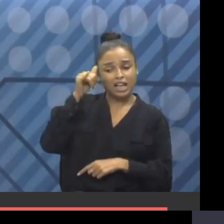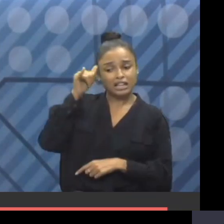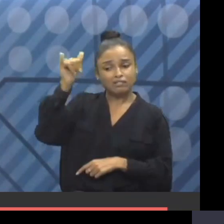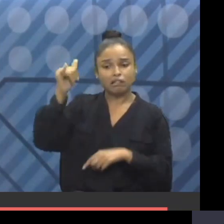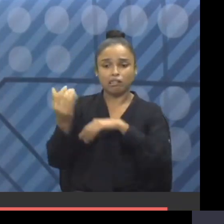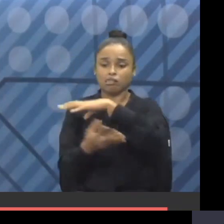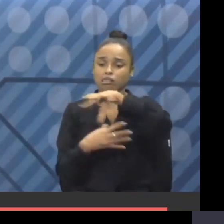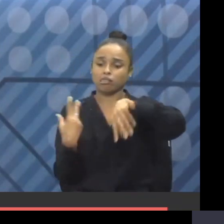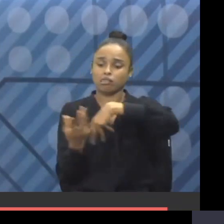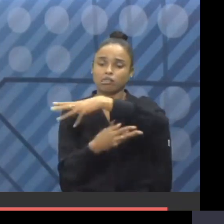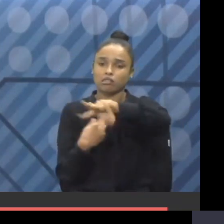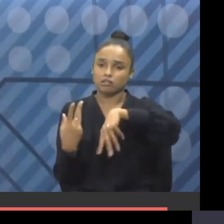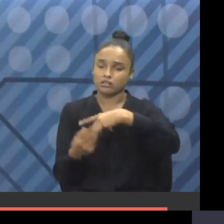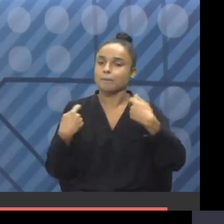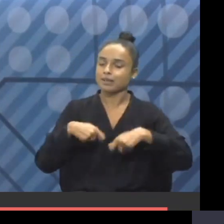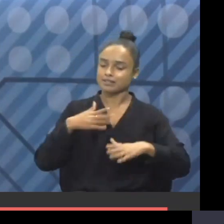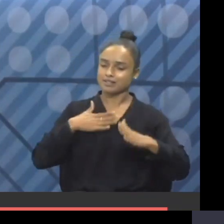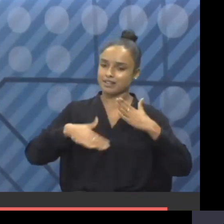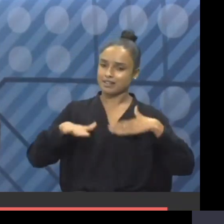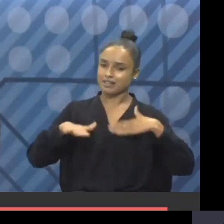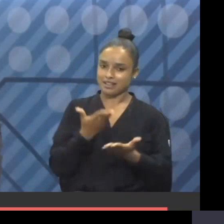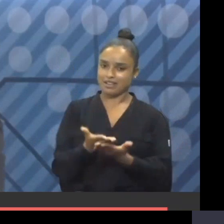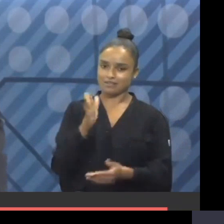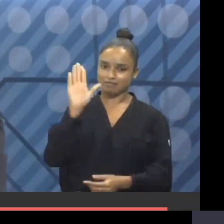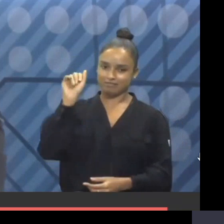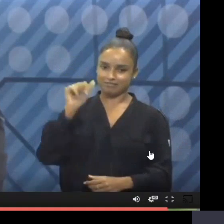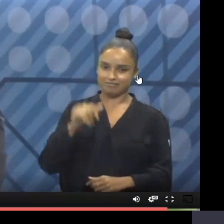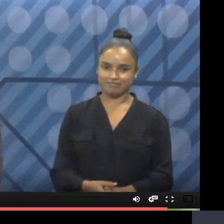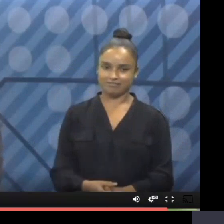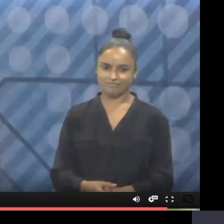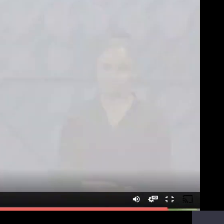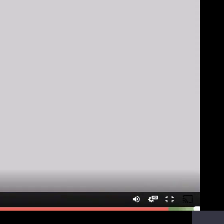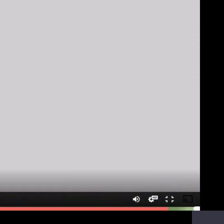devem ocorrer de forma tranquila. Até mais.